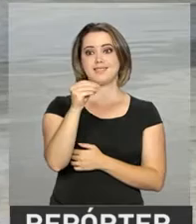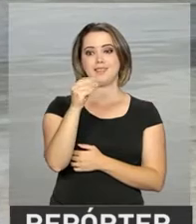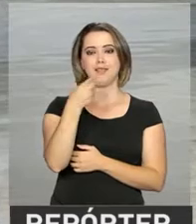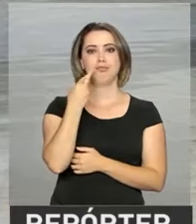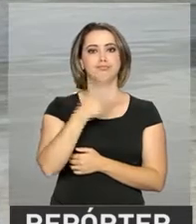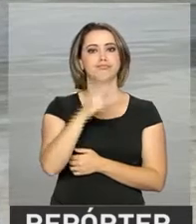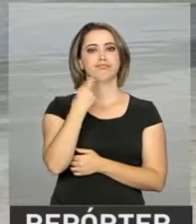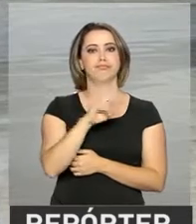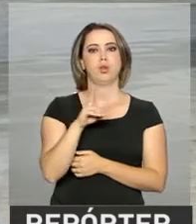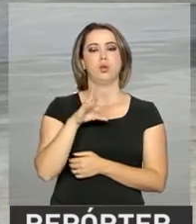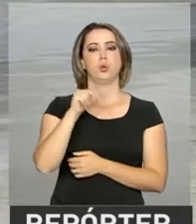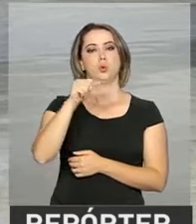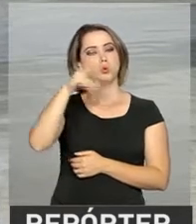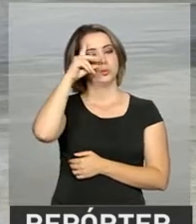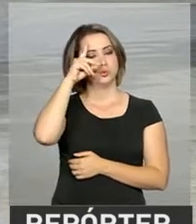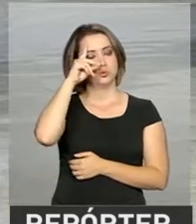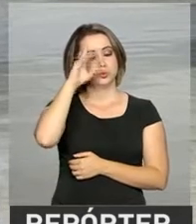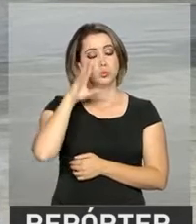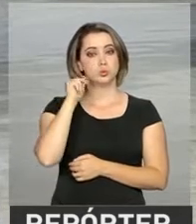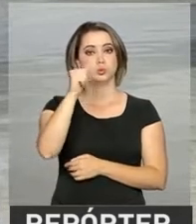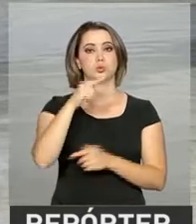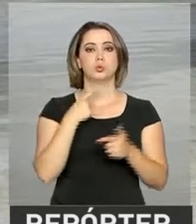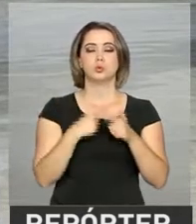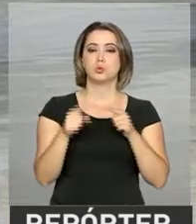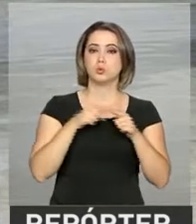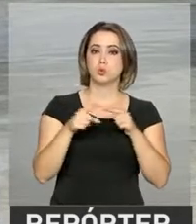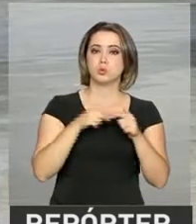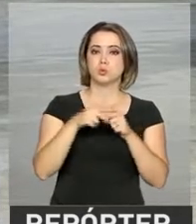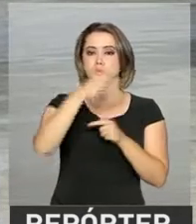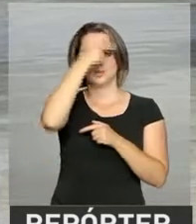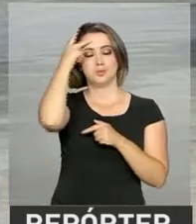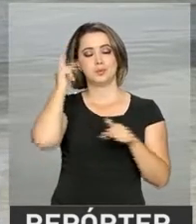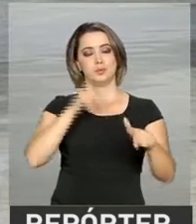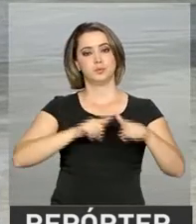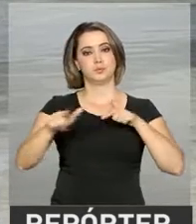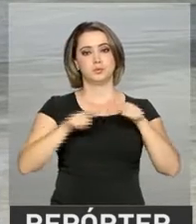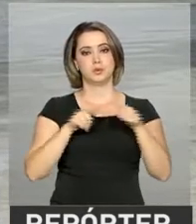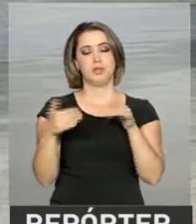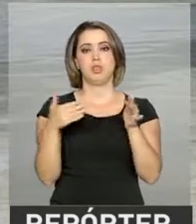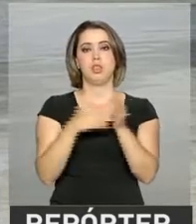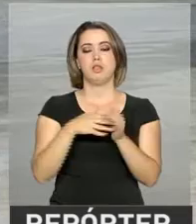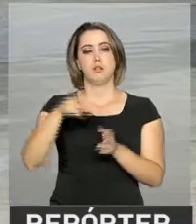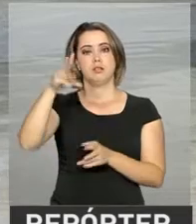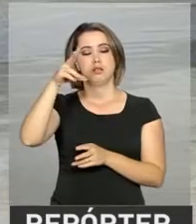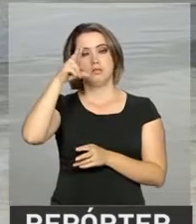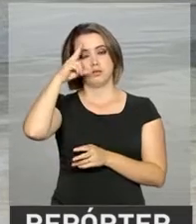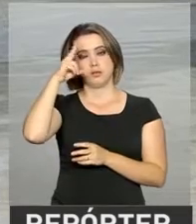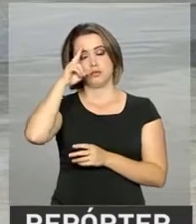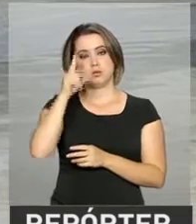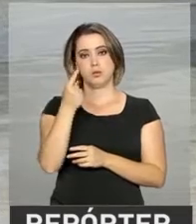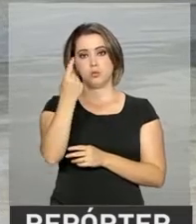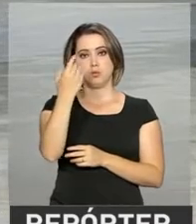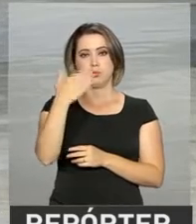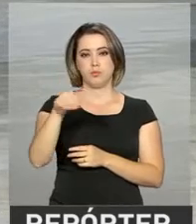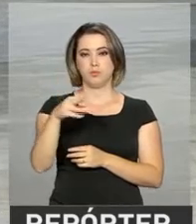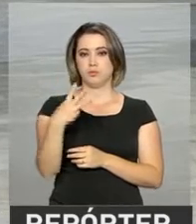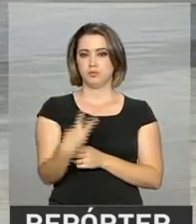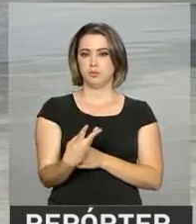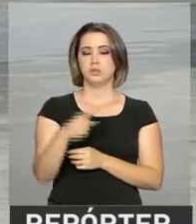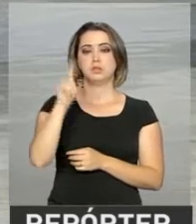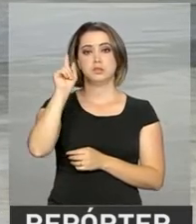dia o do total de problemas relatados por trabalhadores até a última segunda-feira um terço é